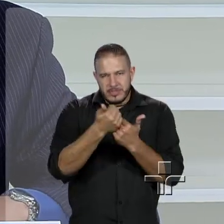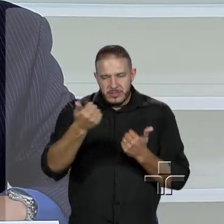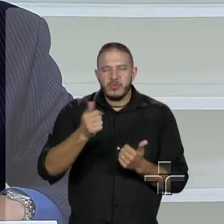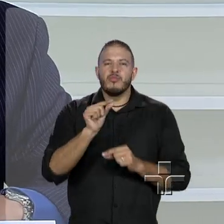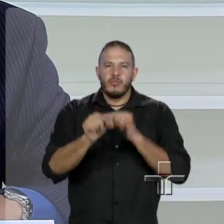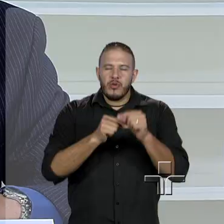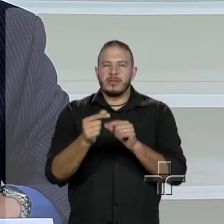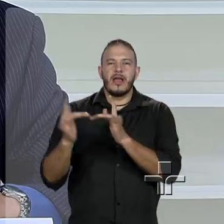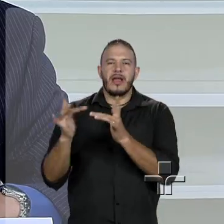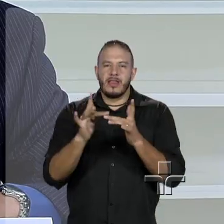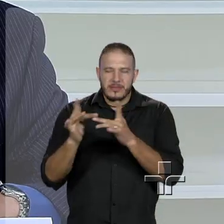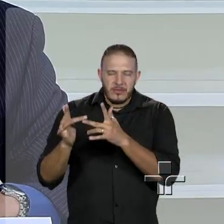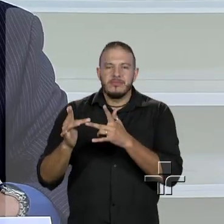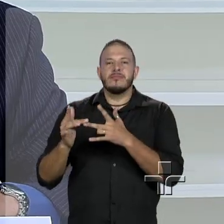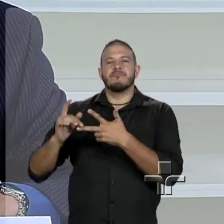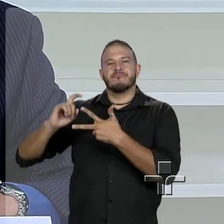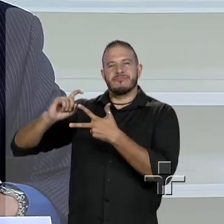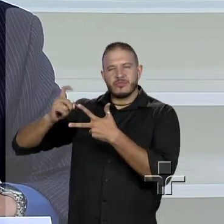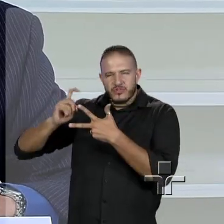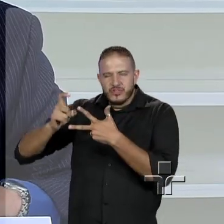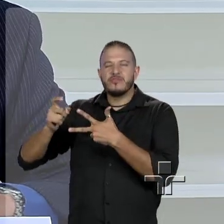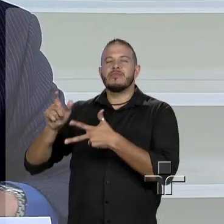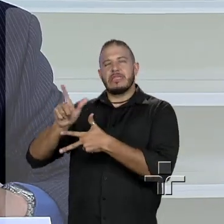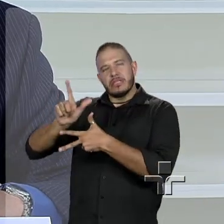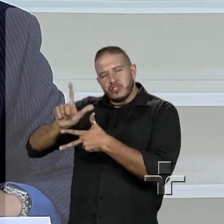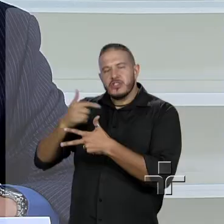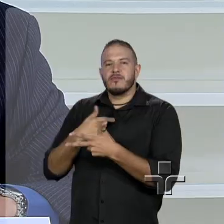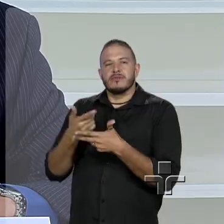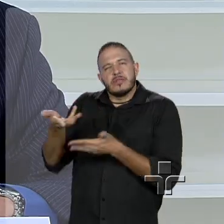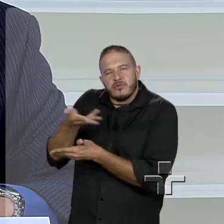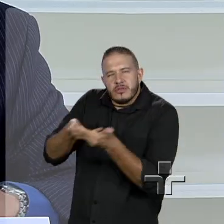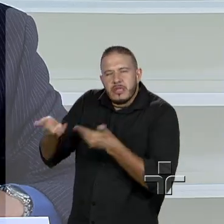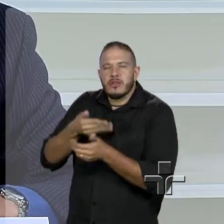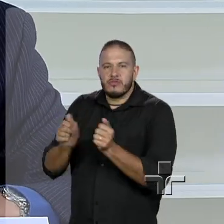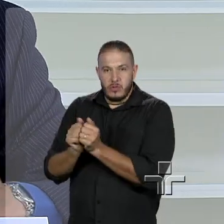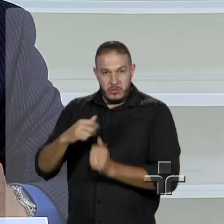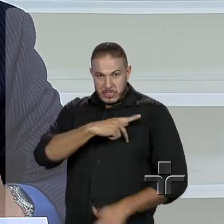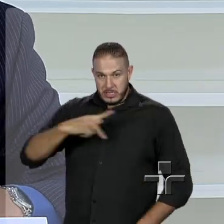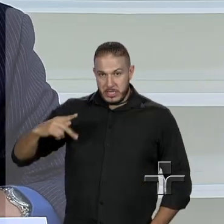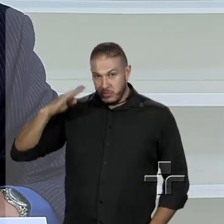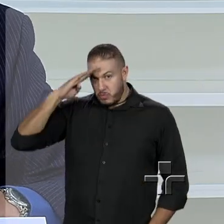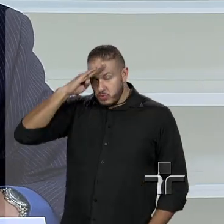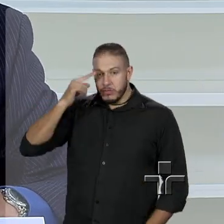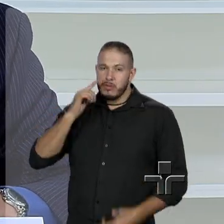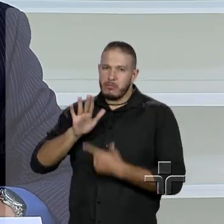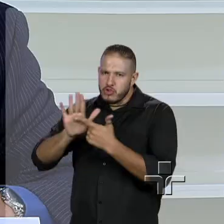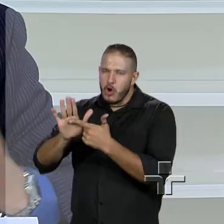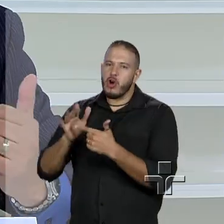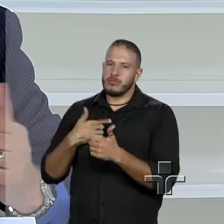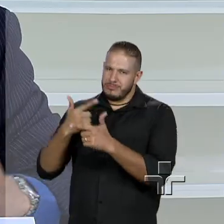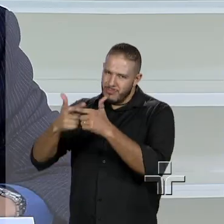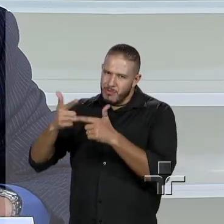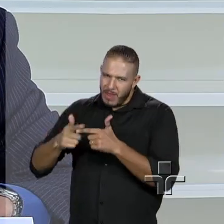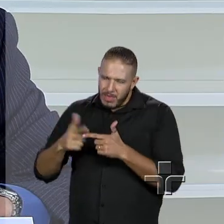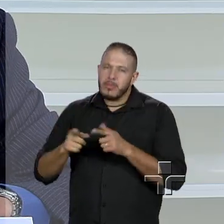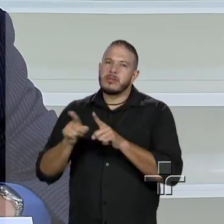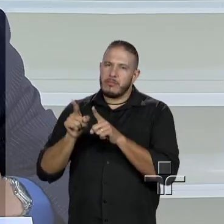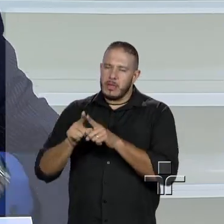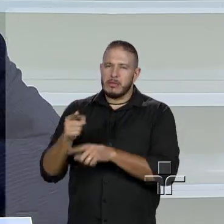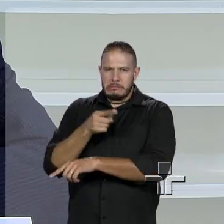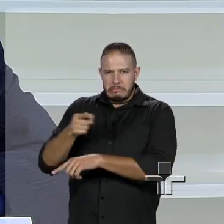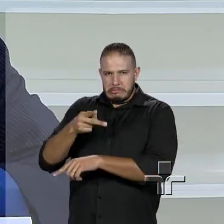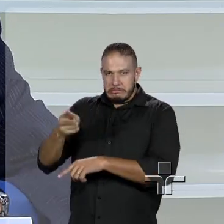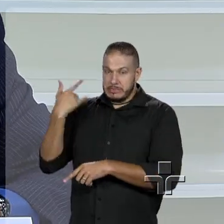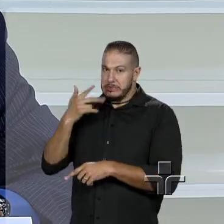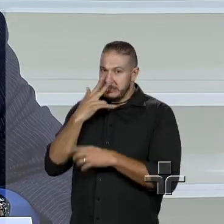o executivo e o legislativo. A articulação política do presidente Bolsonaro mostrou problemas. Houve nas últimas semanas rusgas